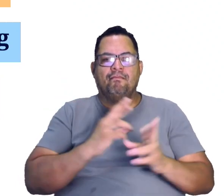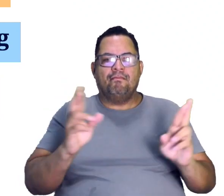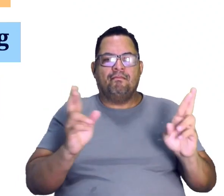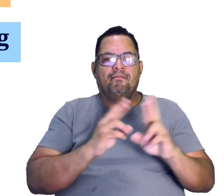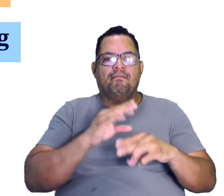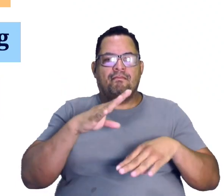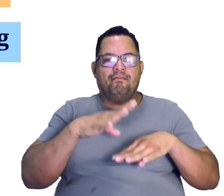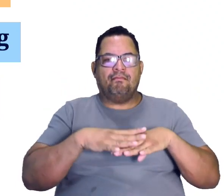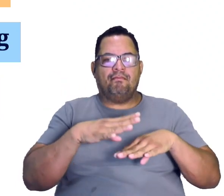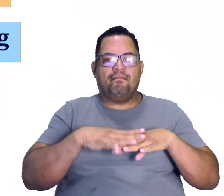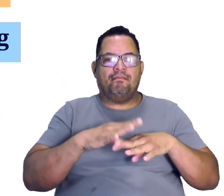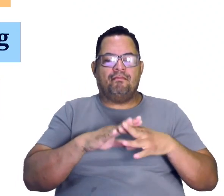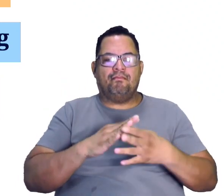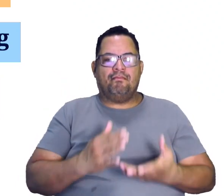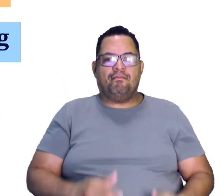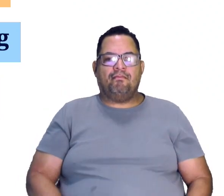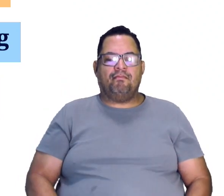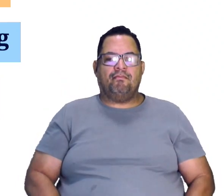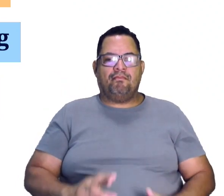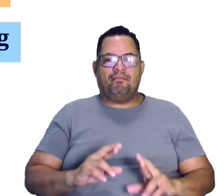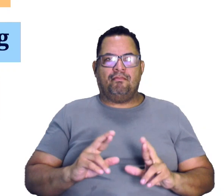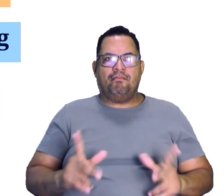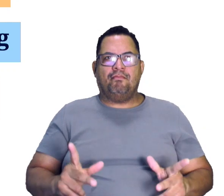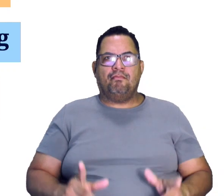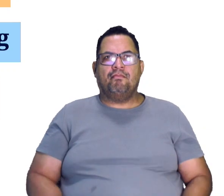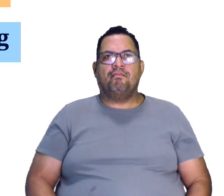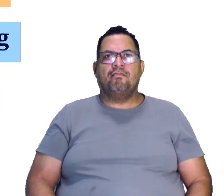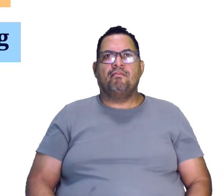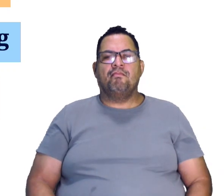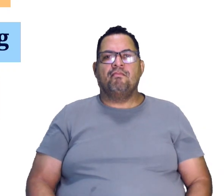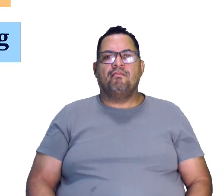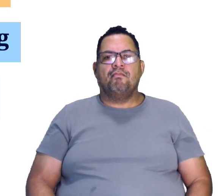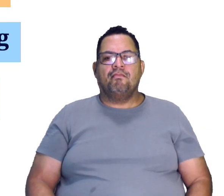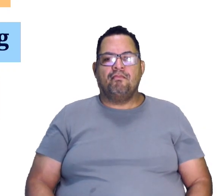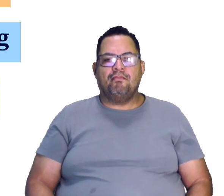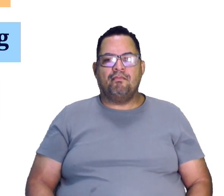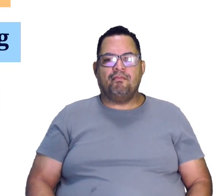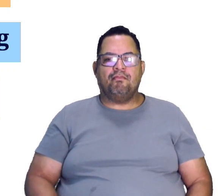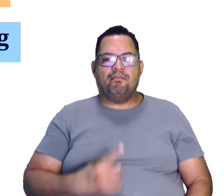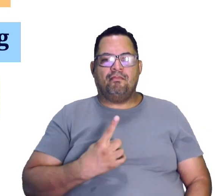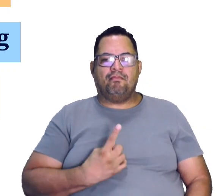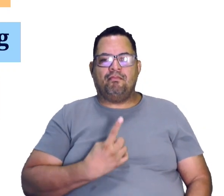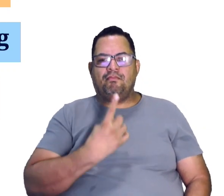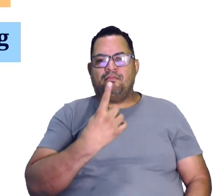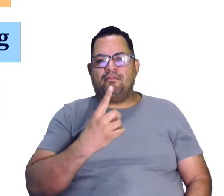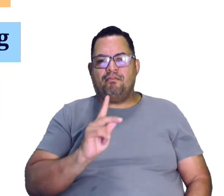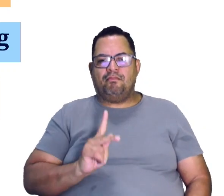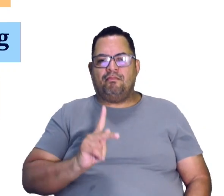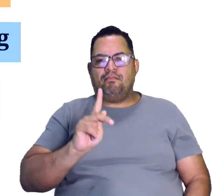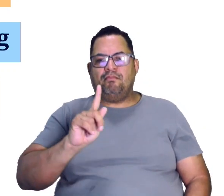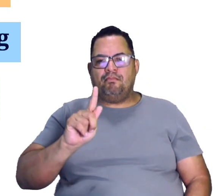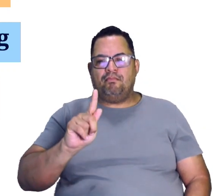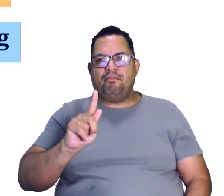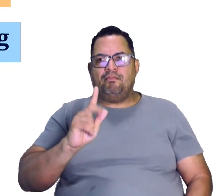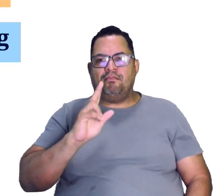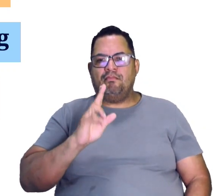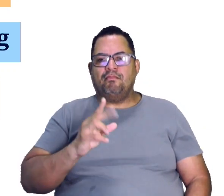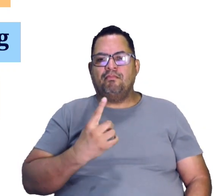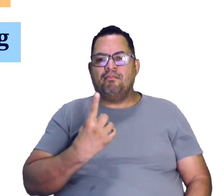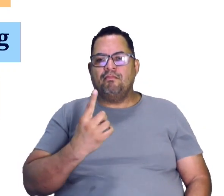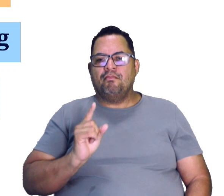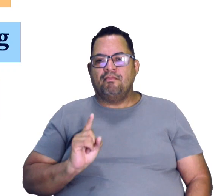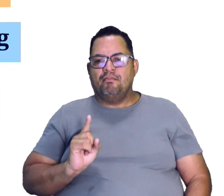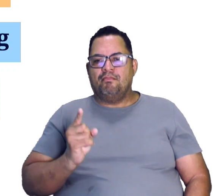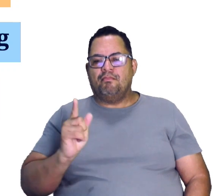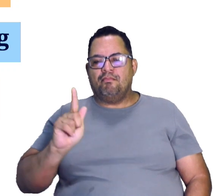relações matemáticas entre as unidades diferentes. 1 quilograma tem 1000 gramas.